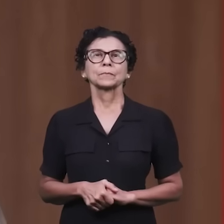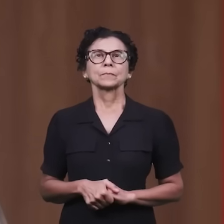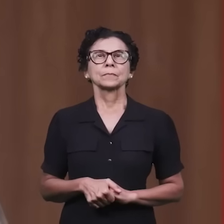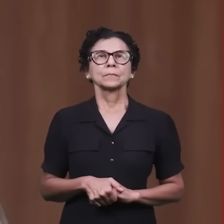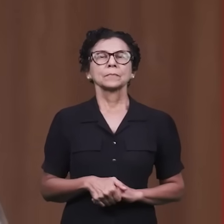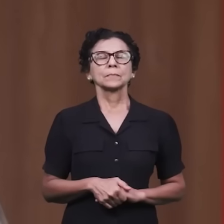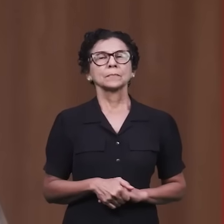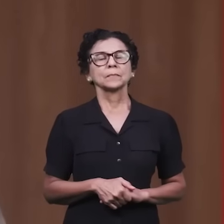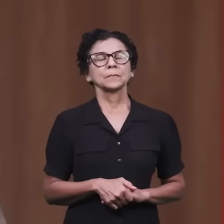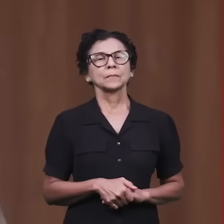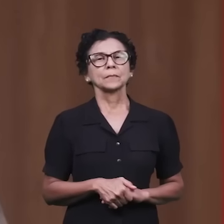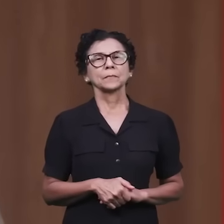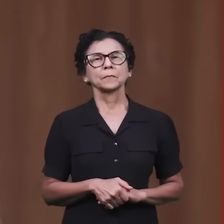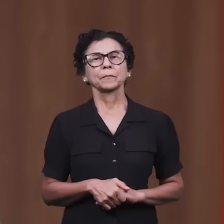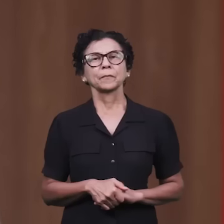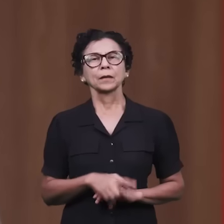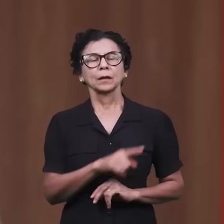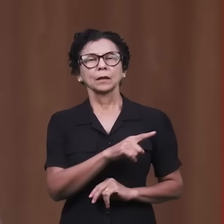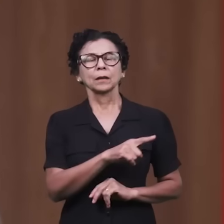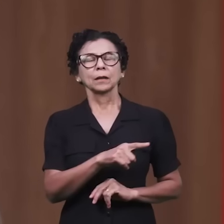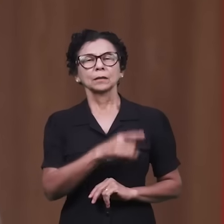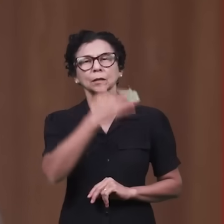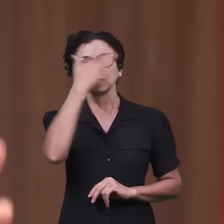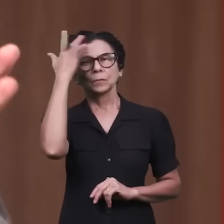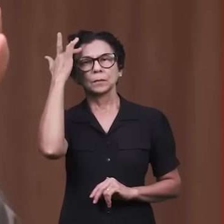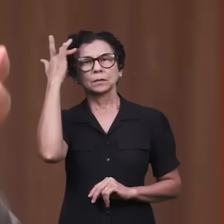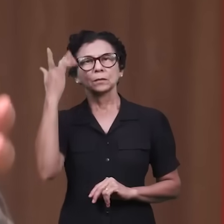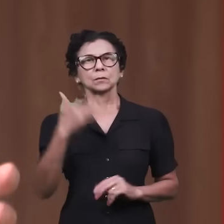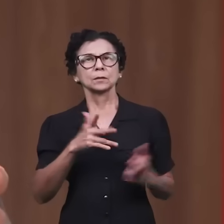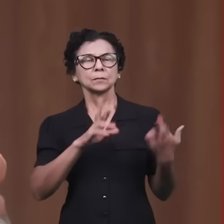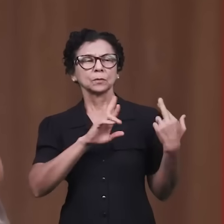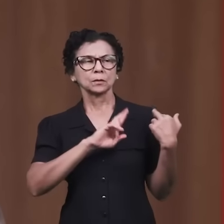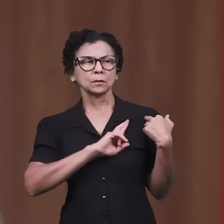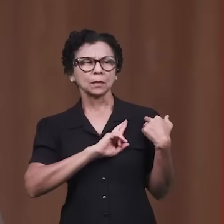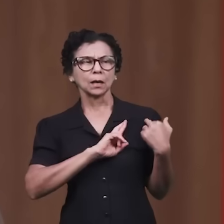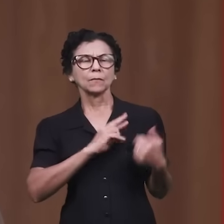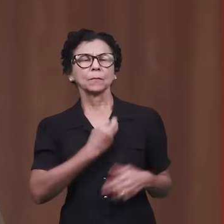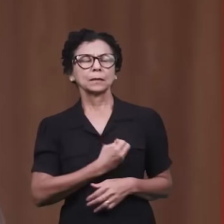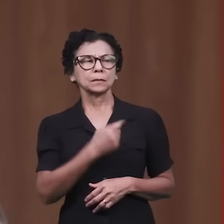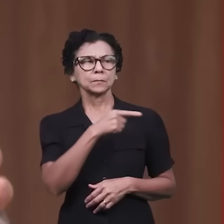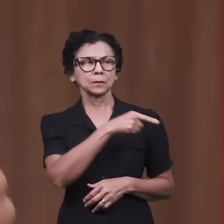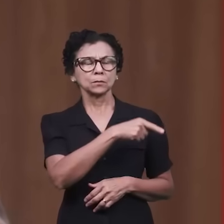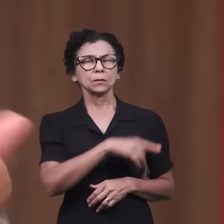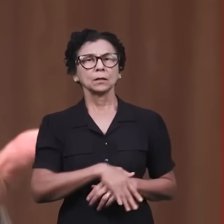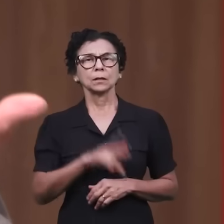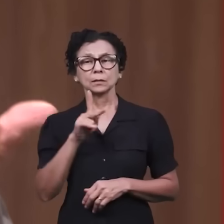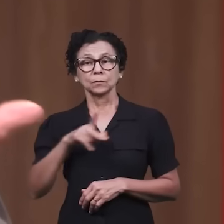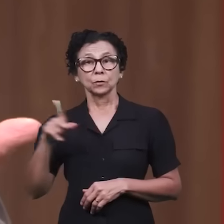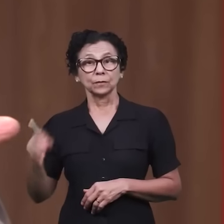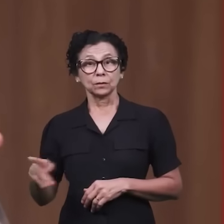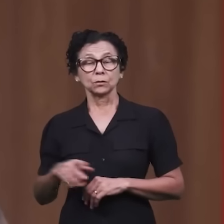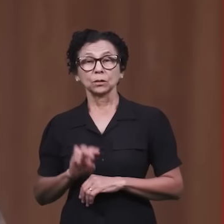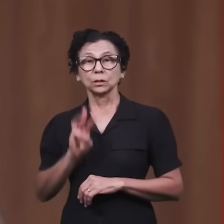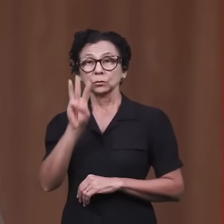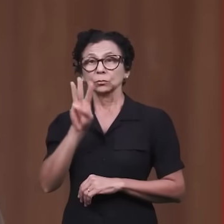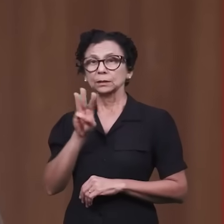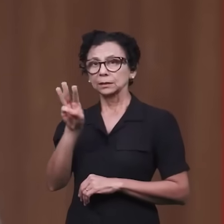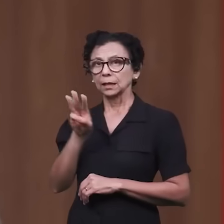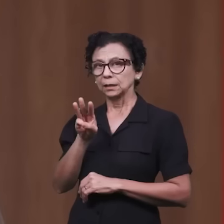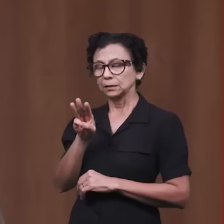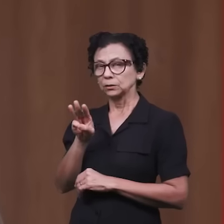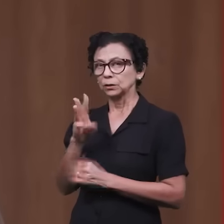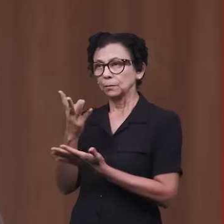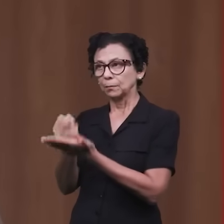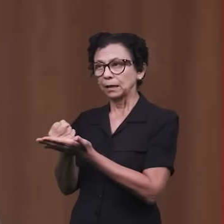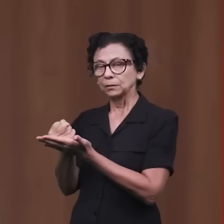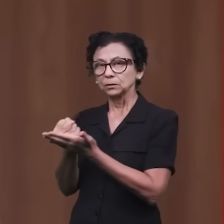Antonov, ele é dessa igreja lá, e nós pegamos aqui os estudos, as professoras pegam os estudos diretamente no site, até sai em